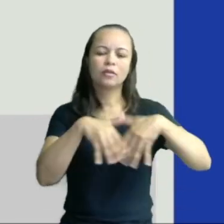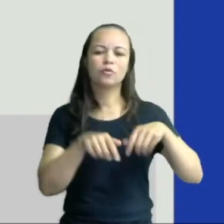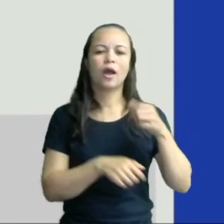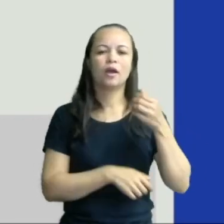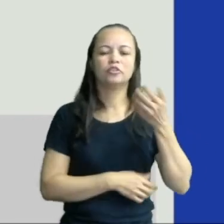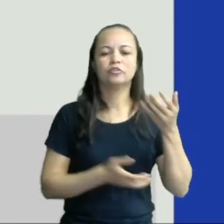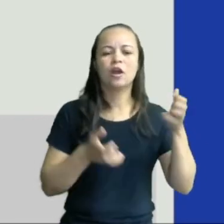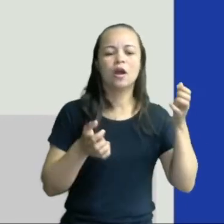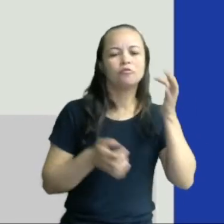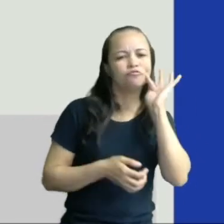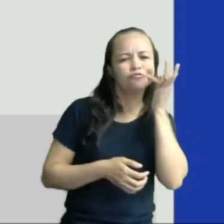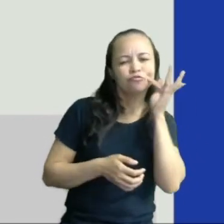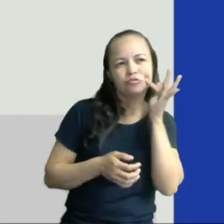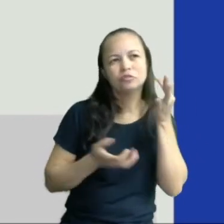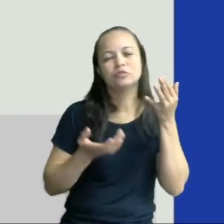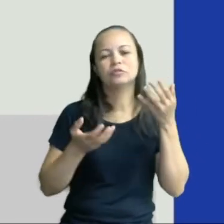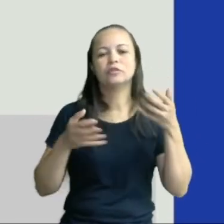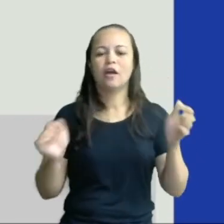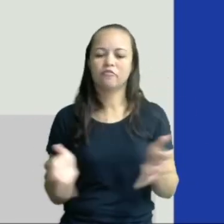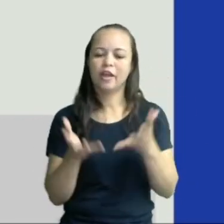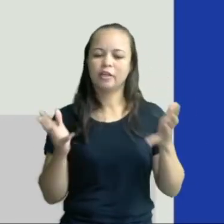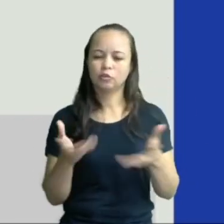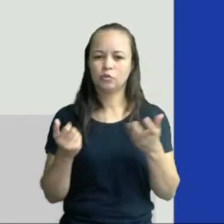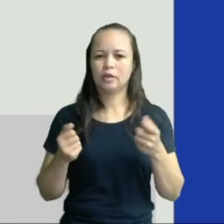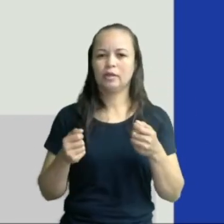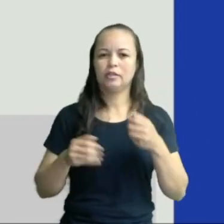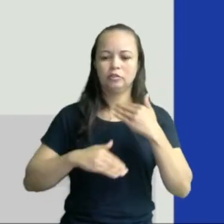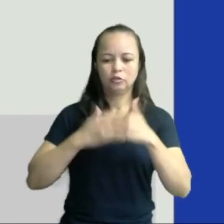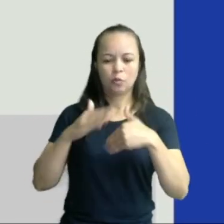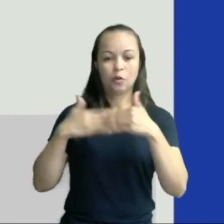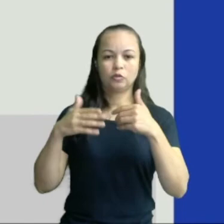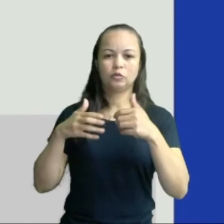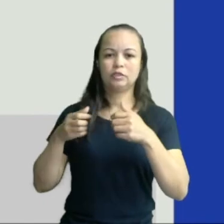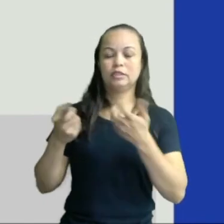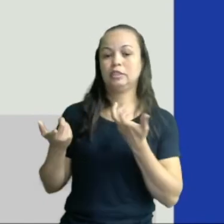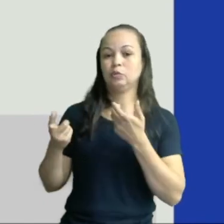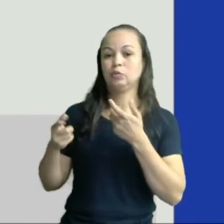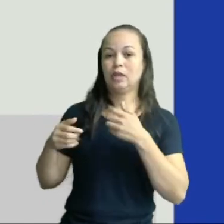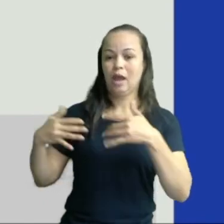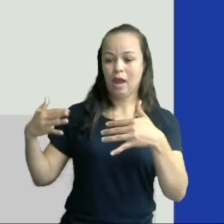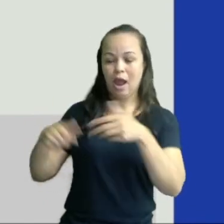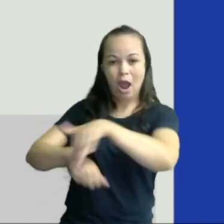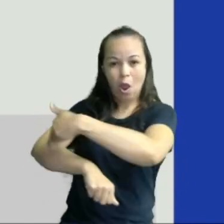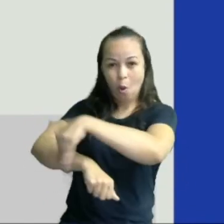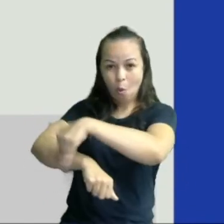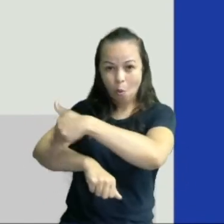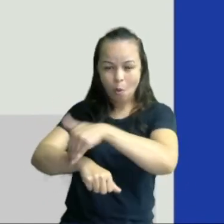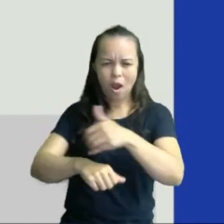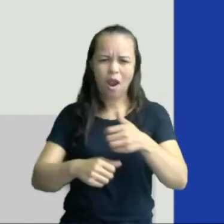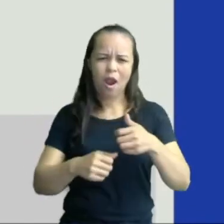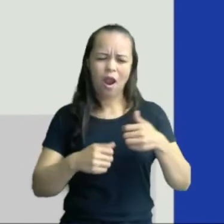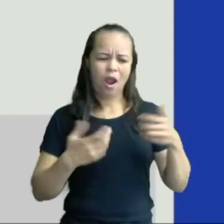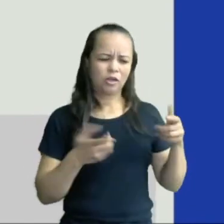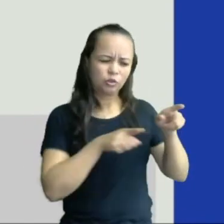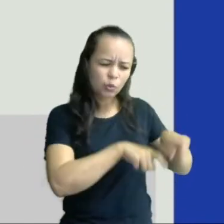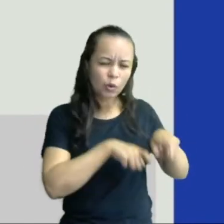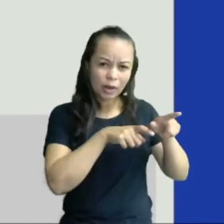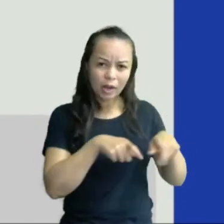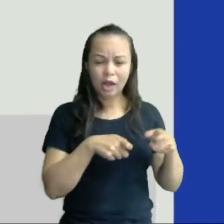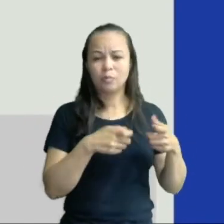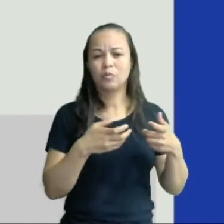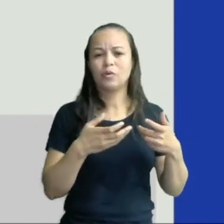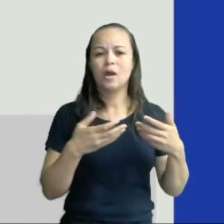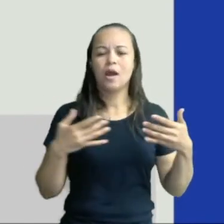são produzidos na rua, no campo, na cidade ou no